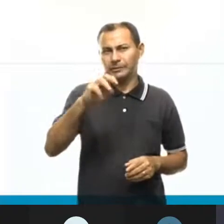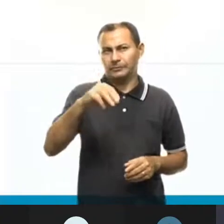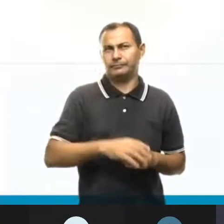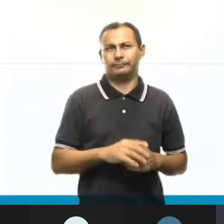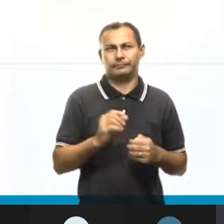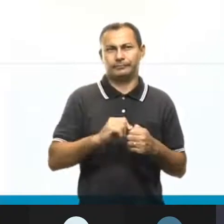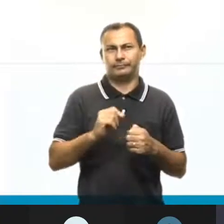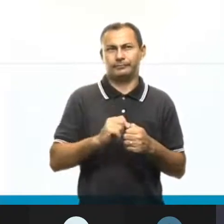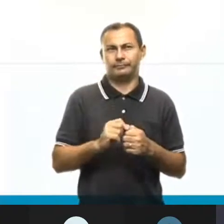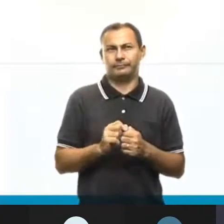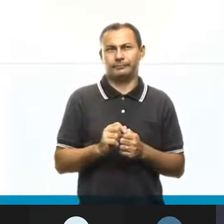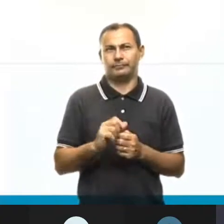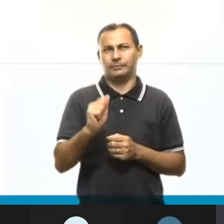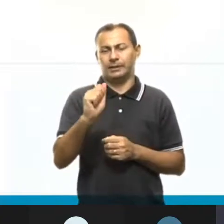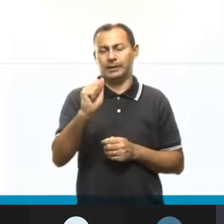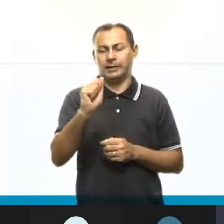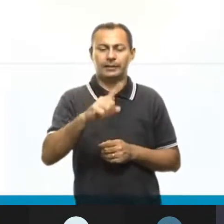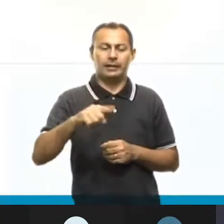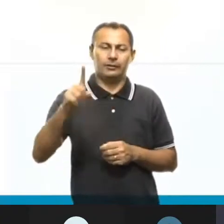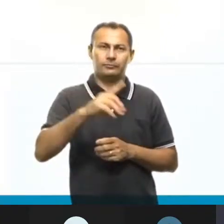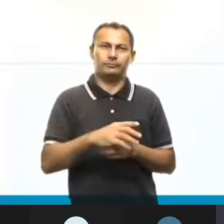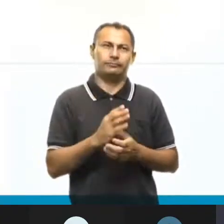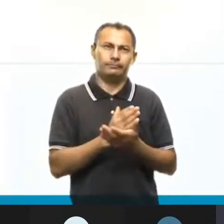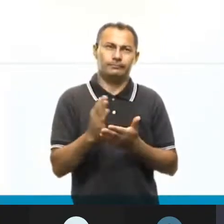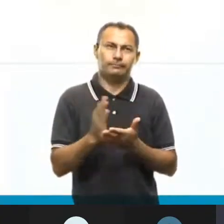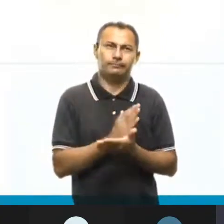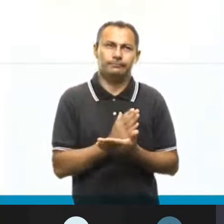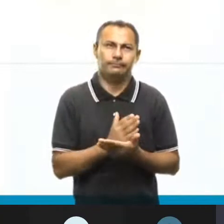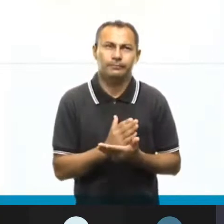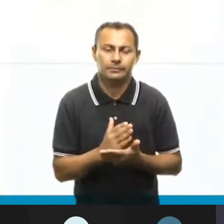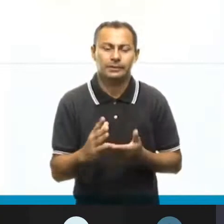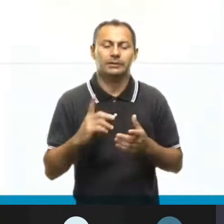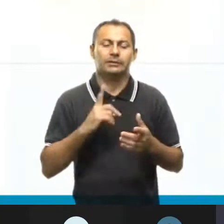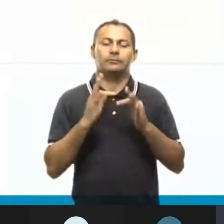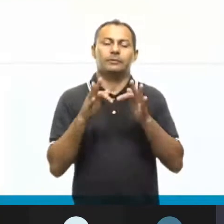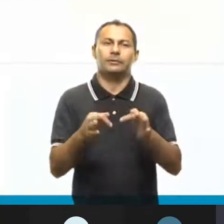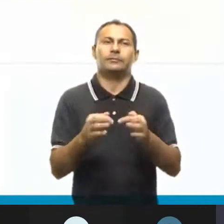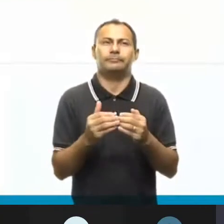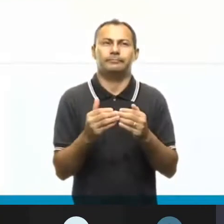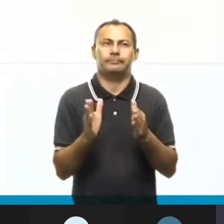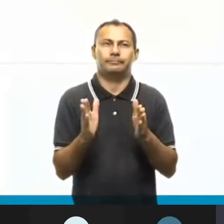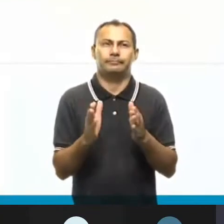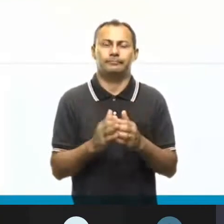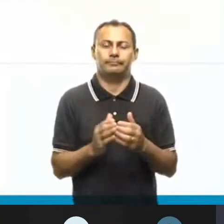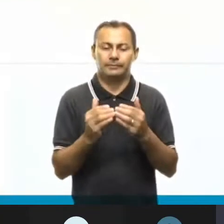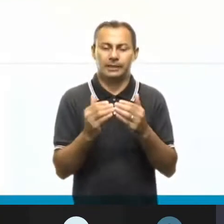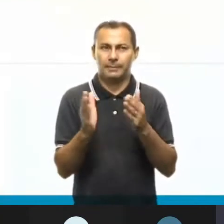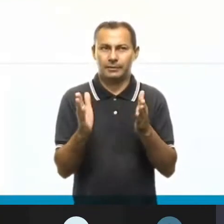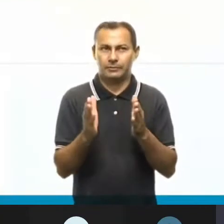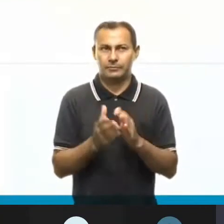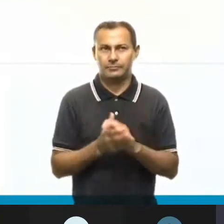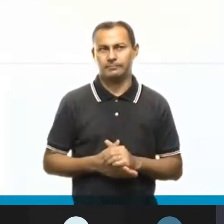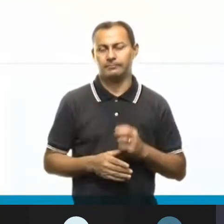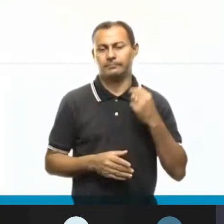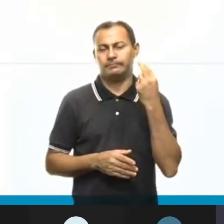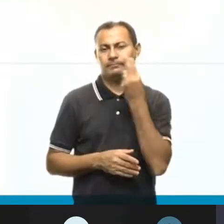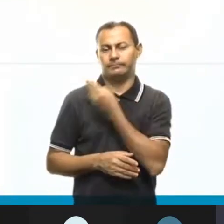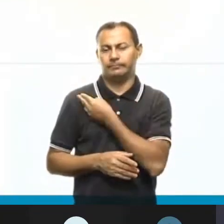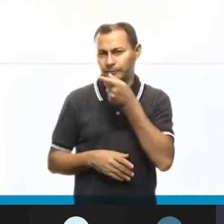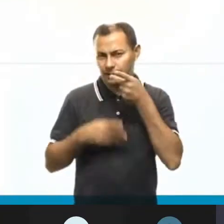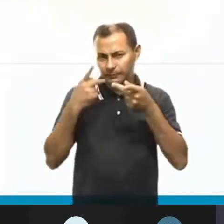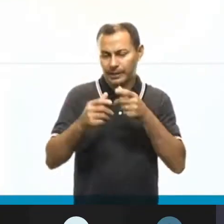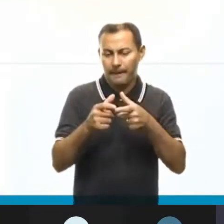não forma, né, um anel contínuo. Ela começa e ela tem um fim e tem uma extremidade aqui, né, que nós falamos